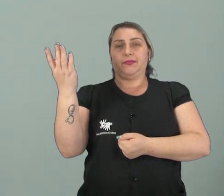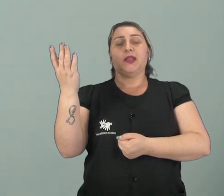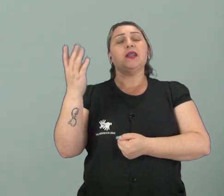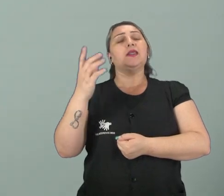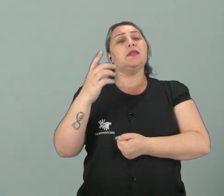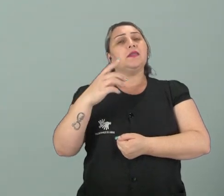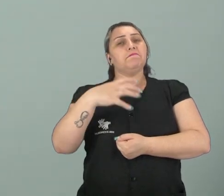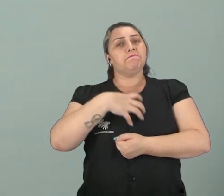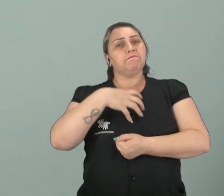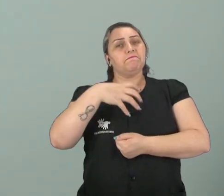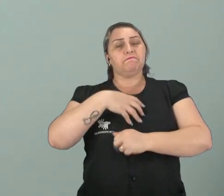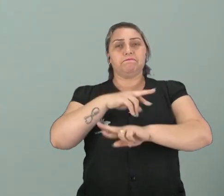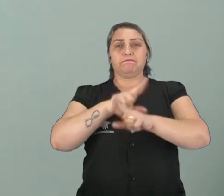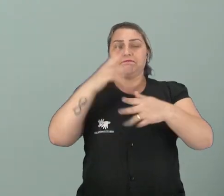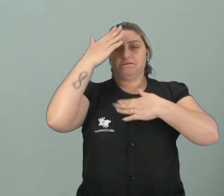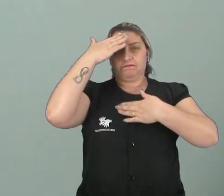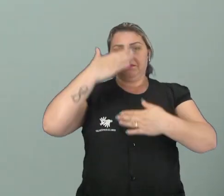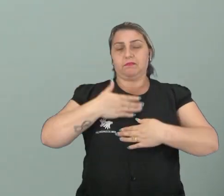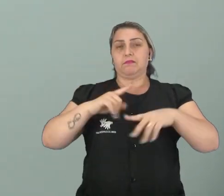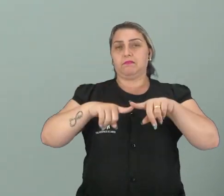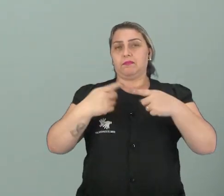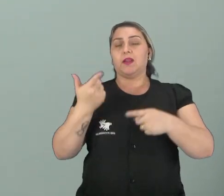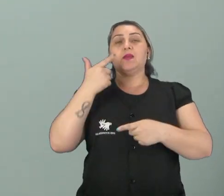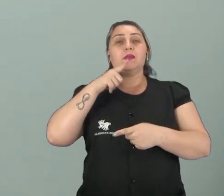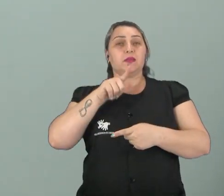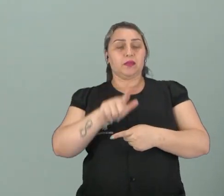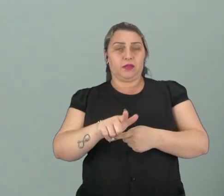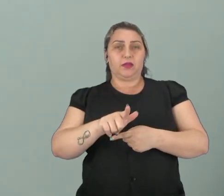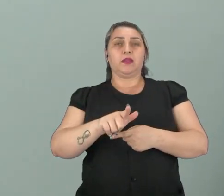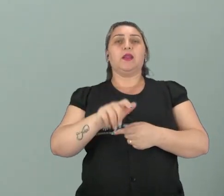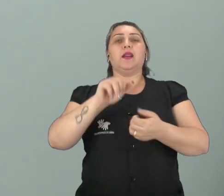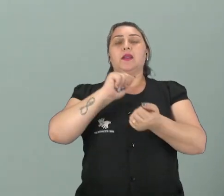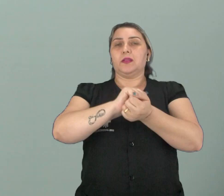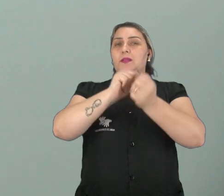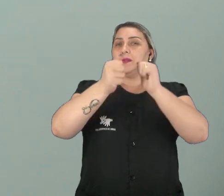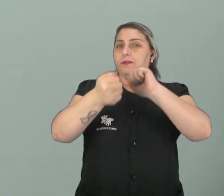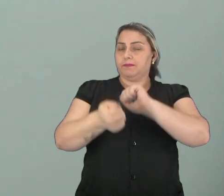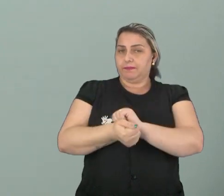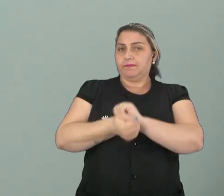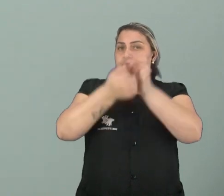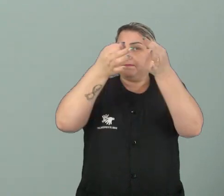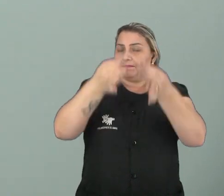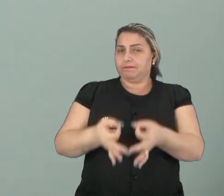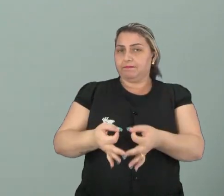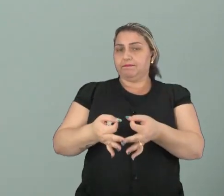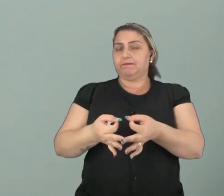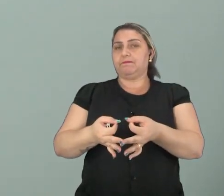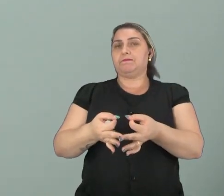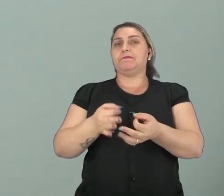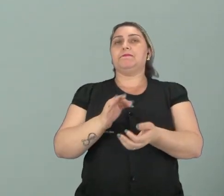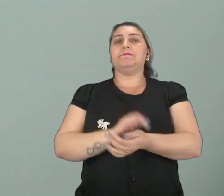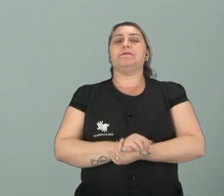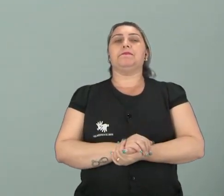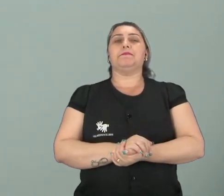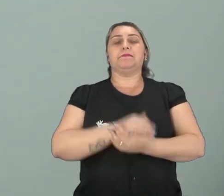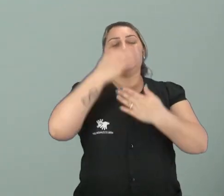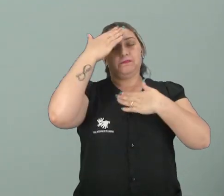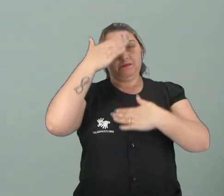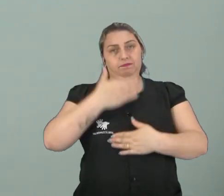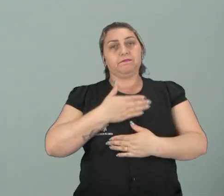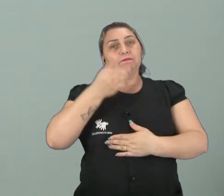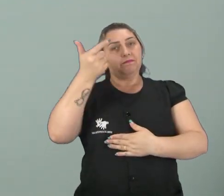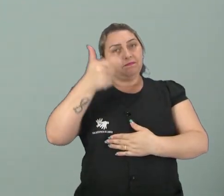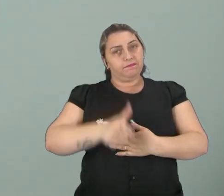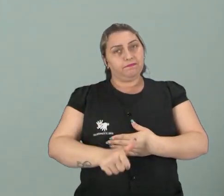essa diferença no seu corpo, mas aos poucos você vai conseguir fazer a devida alteração, as devidas correções para que seu corpo se